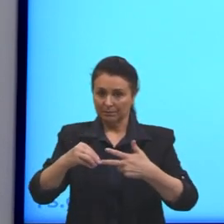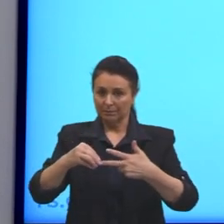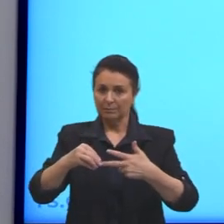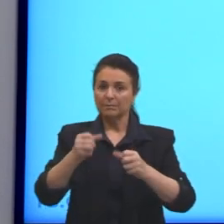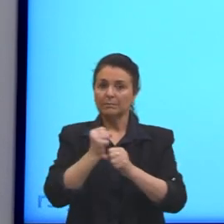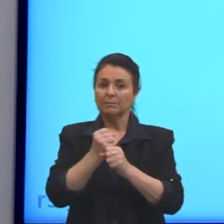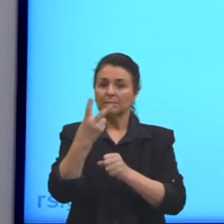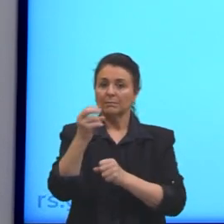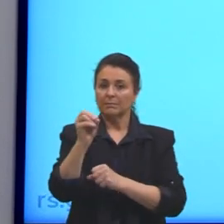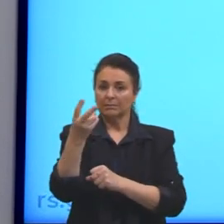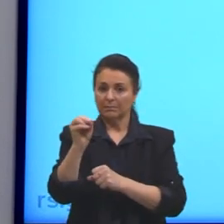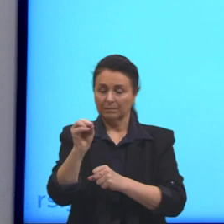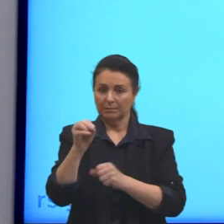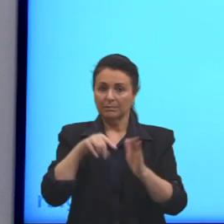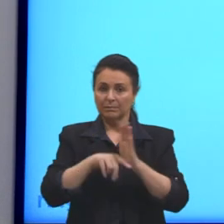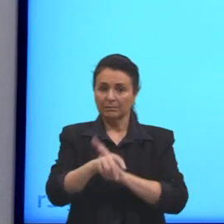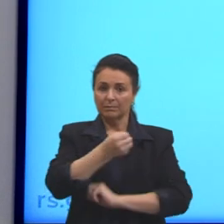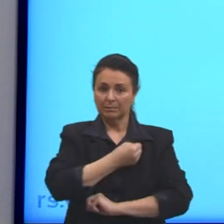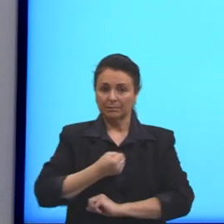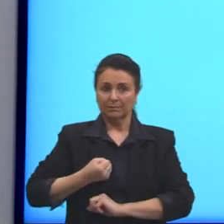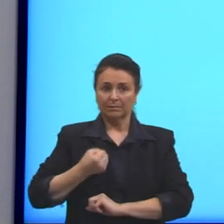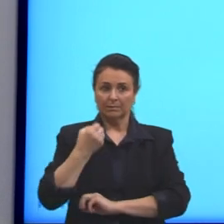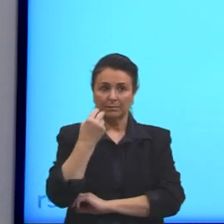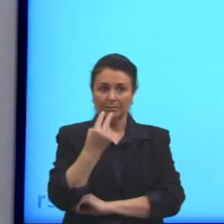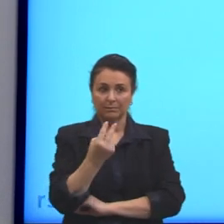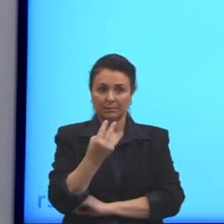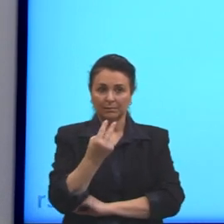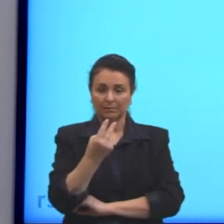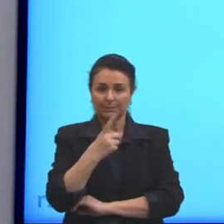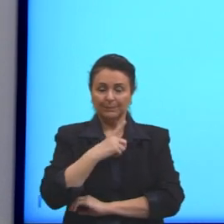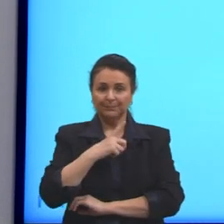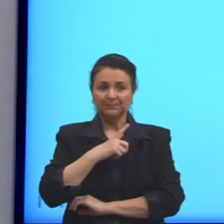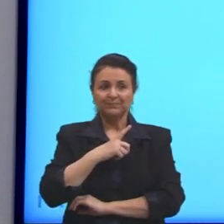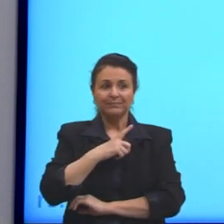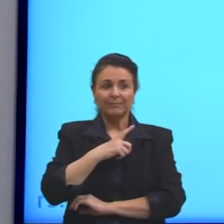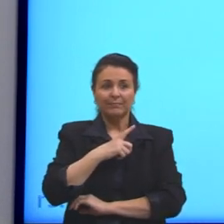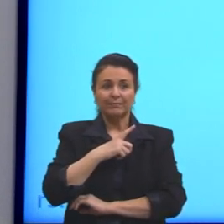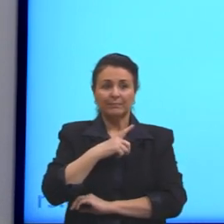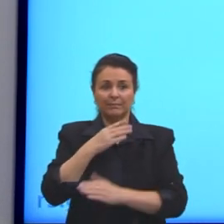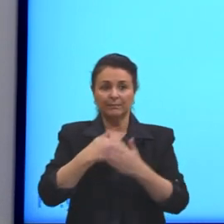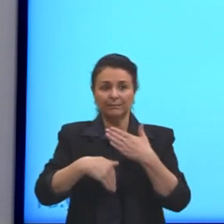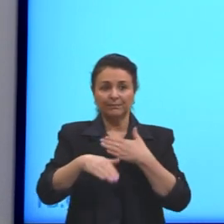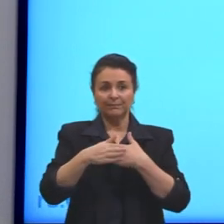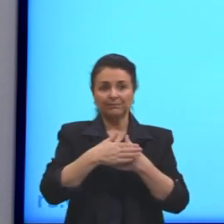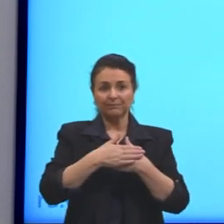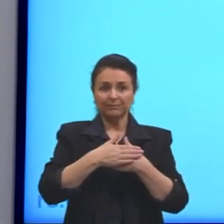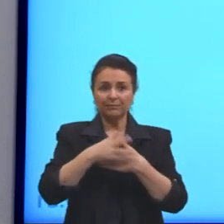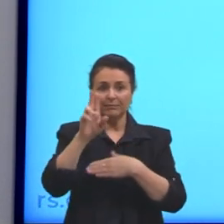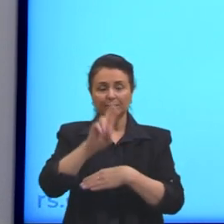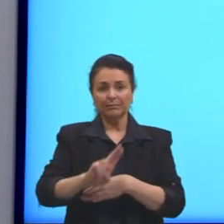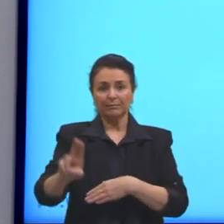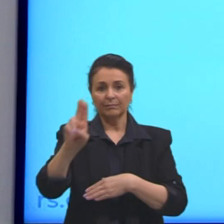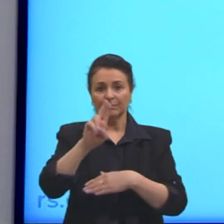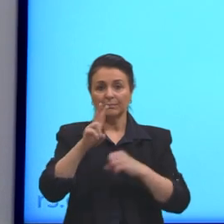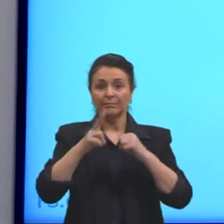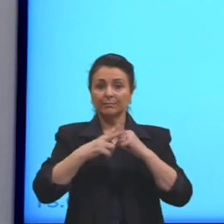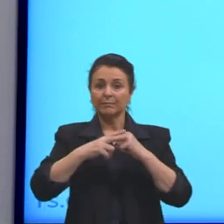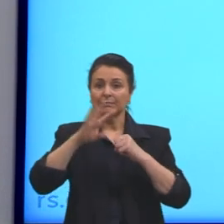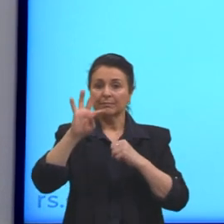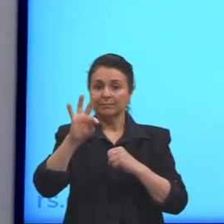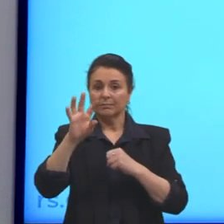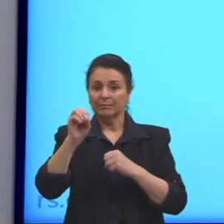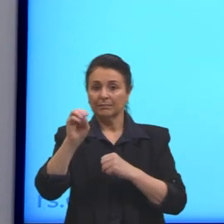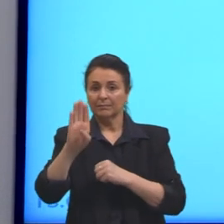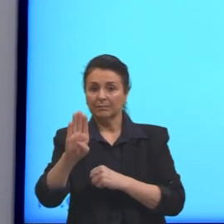2 e nessa questão Aqui nós temos ela toda utilizando o verbo to be